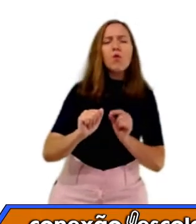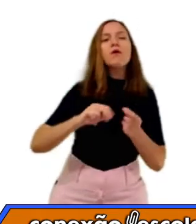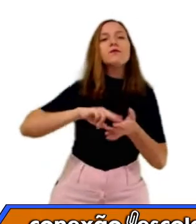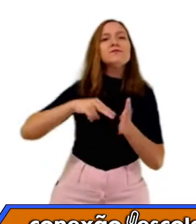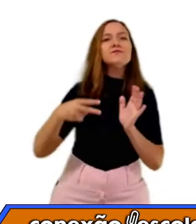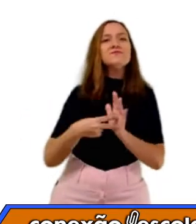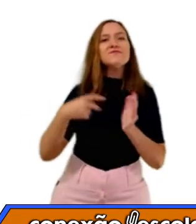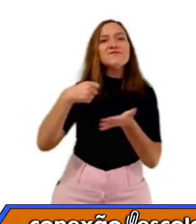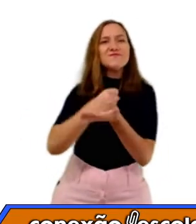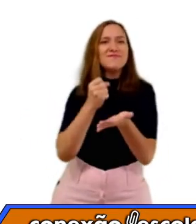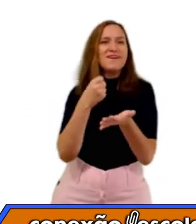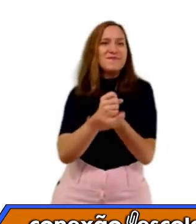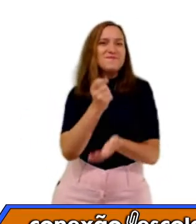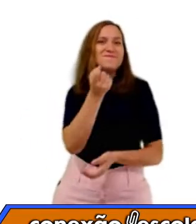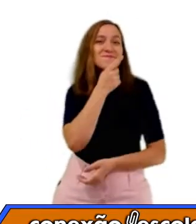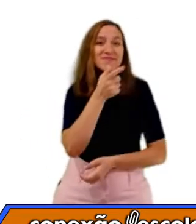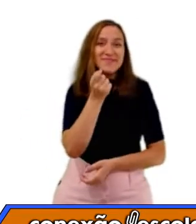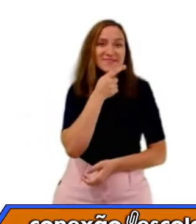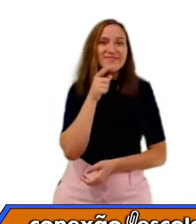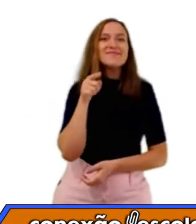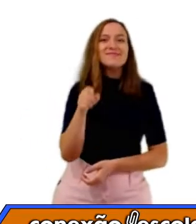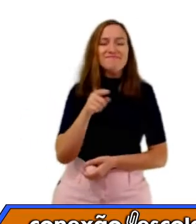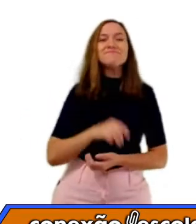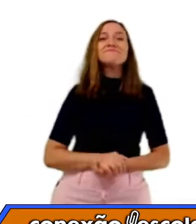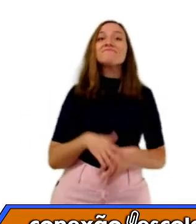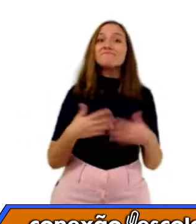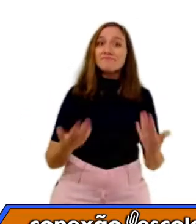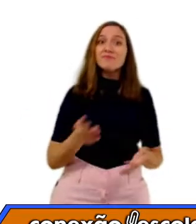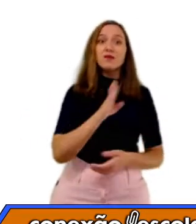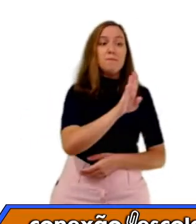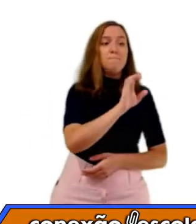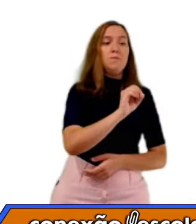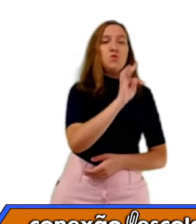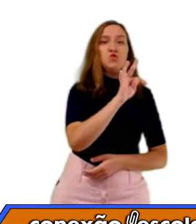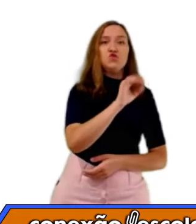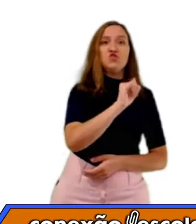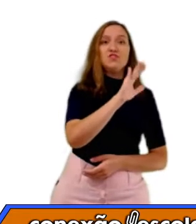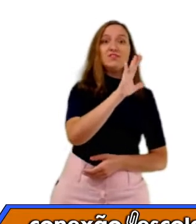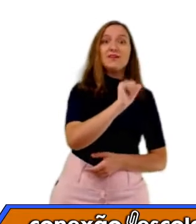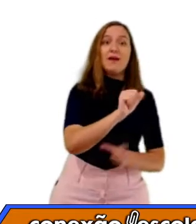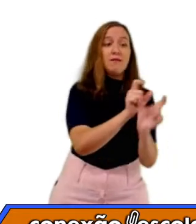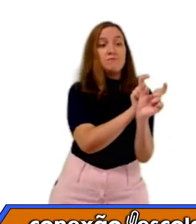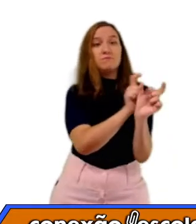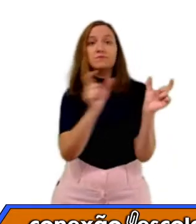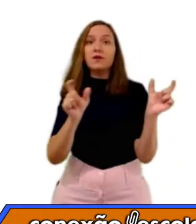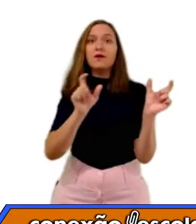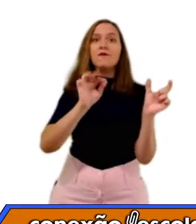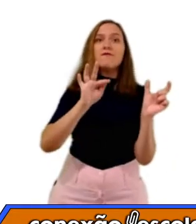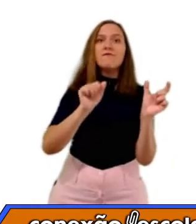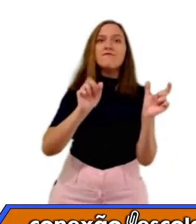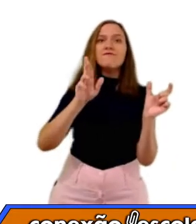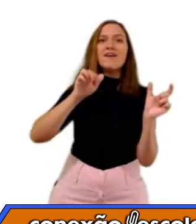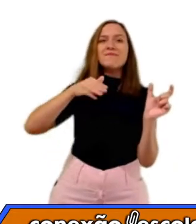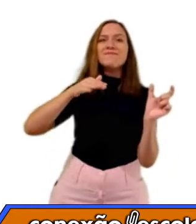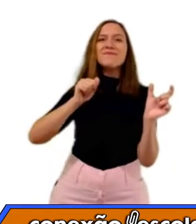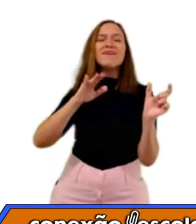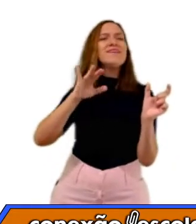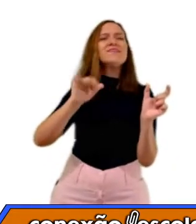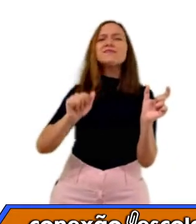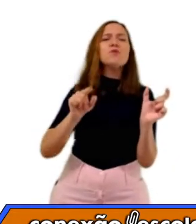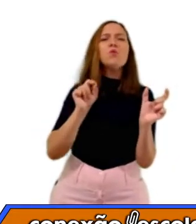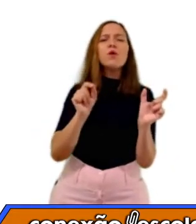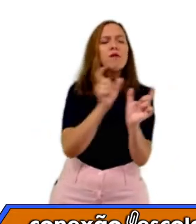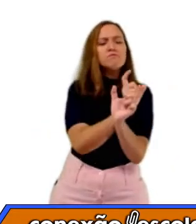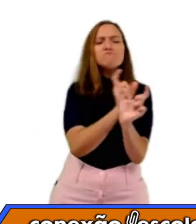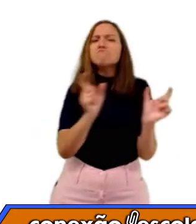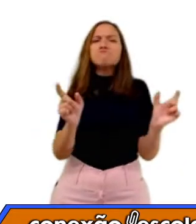significa farmácia. Então, o sinônimo de botica é farmácia. O que é sinônimo?